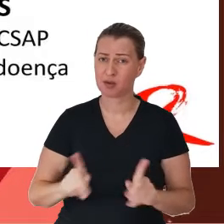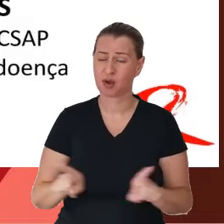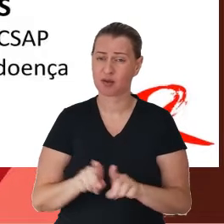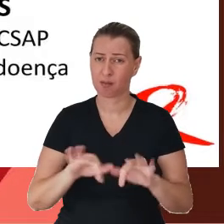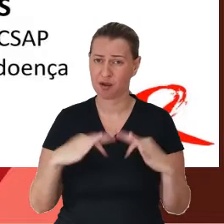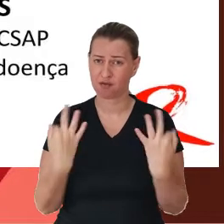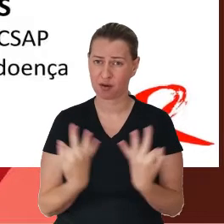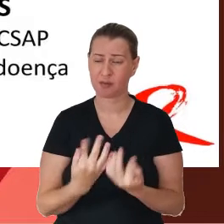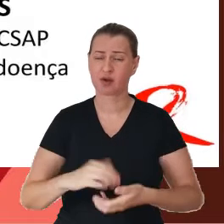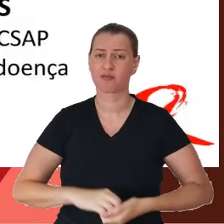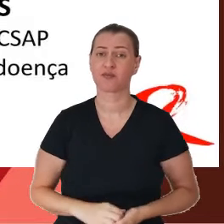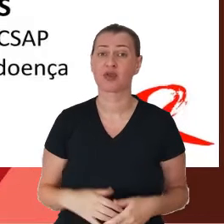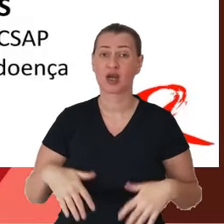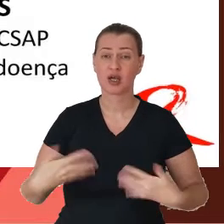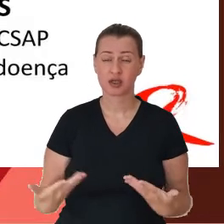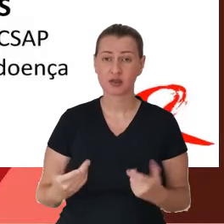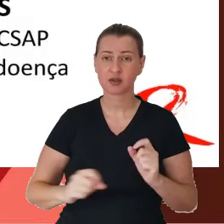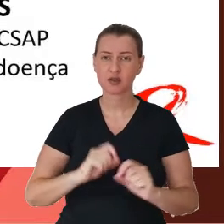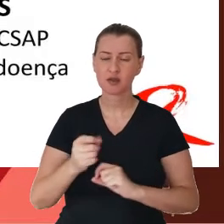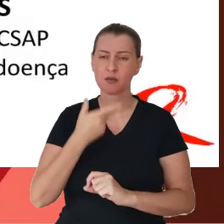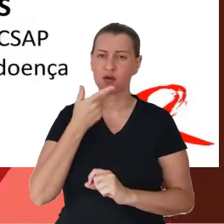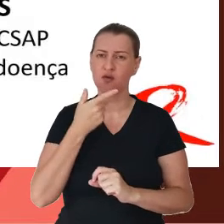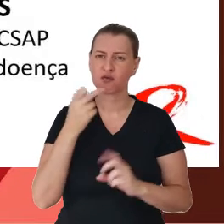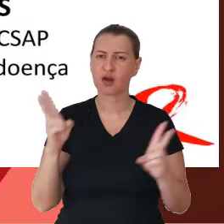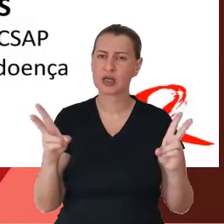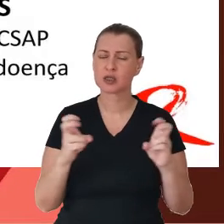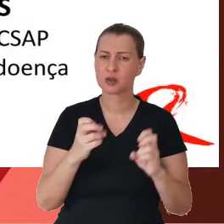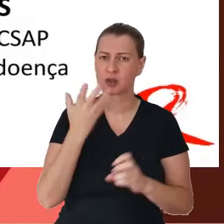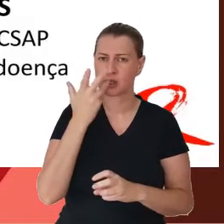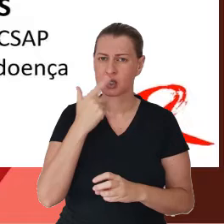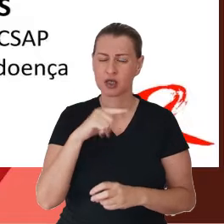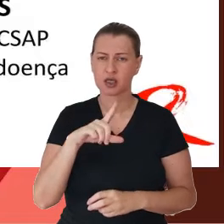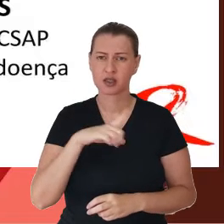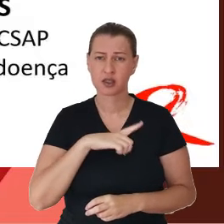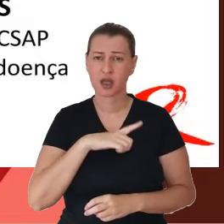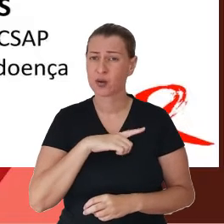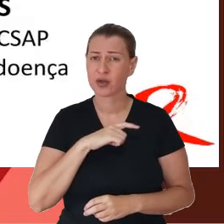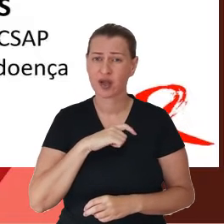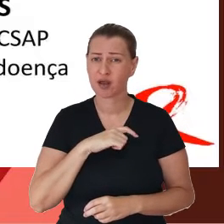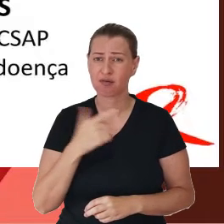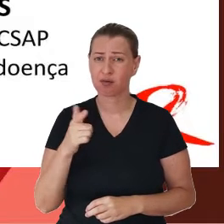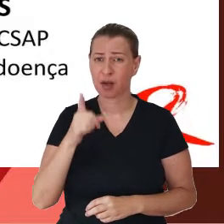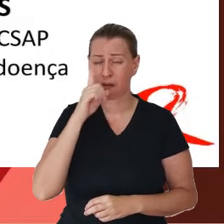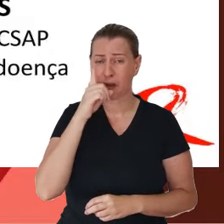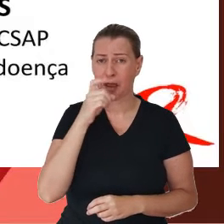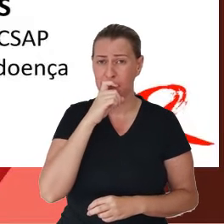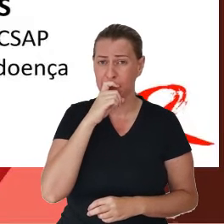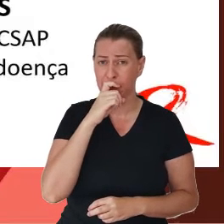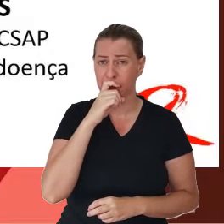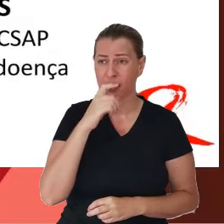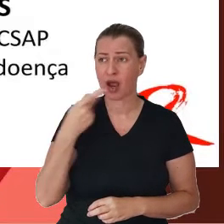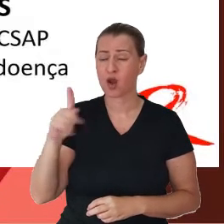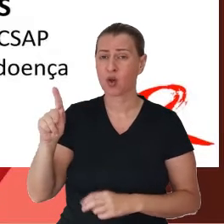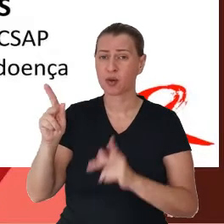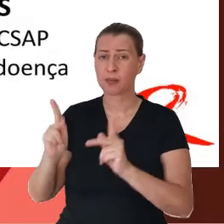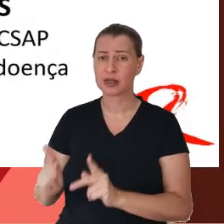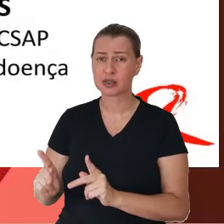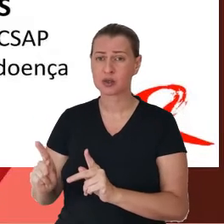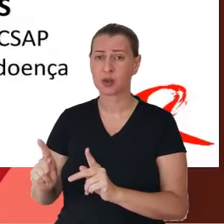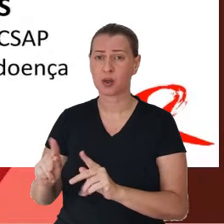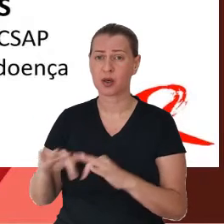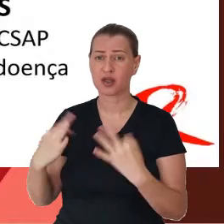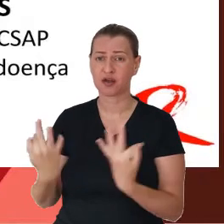né? Quando se trata de crianças, então a gente tem órfãos que ou são abrigados por algum outro familiar, ou